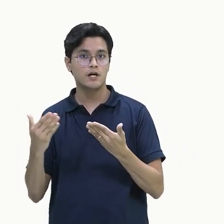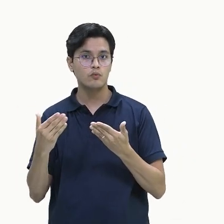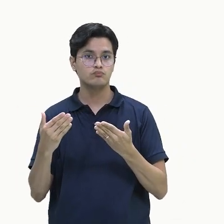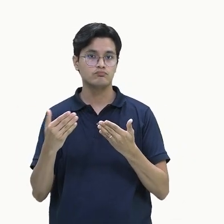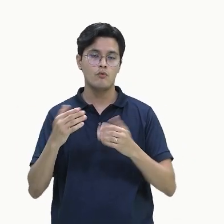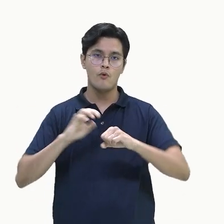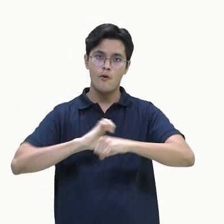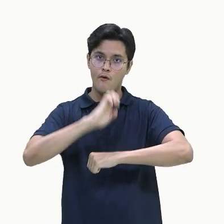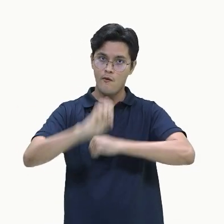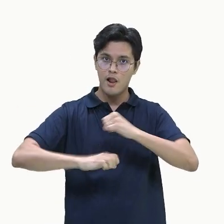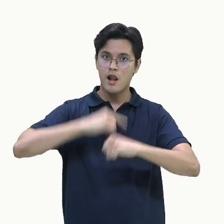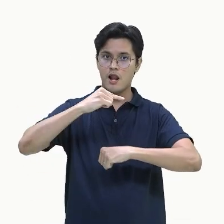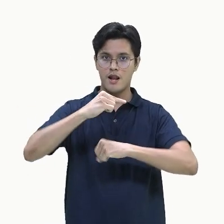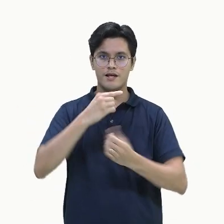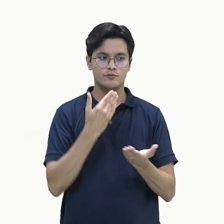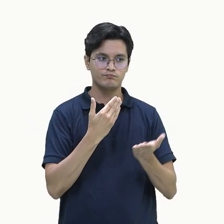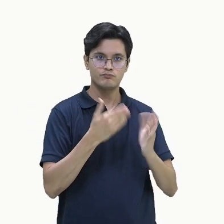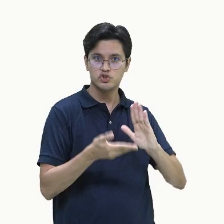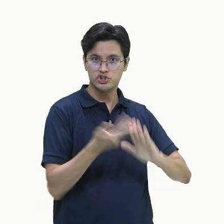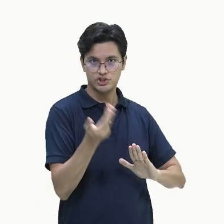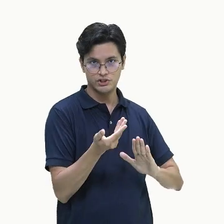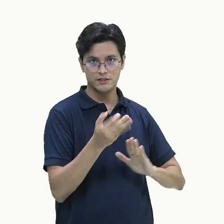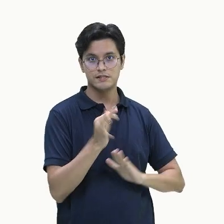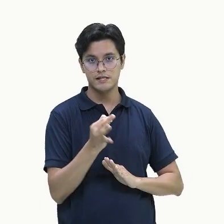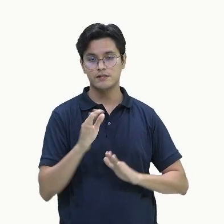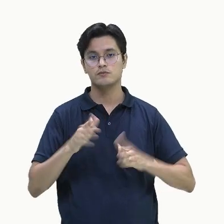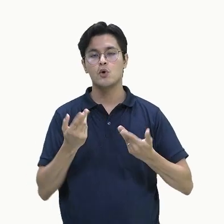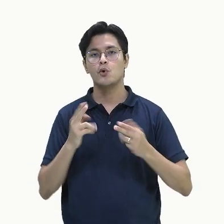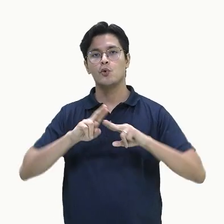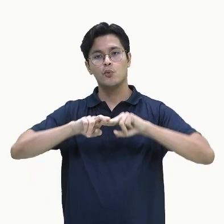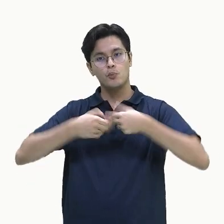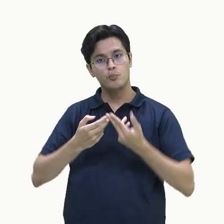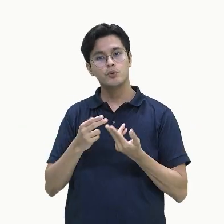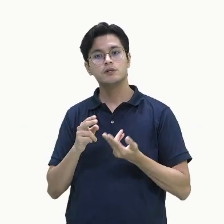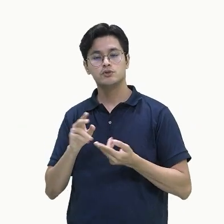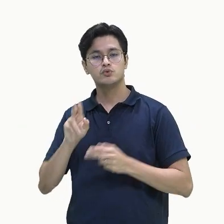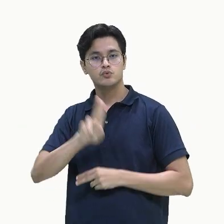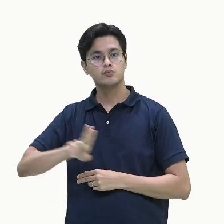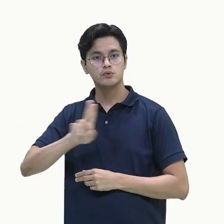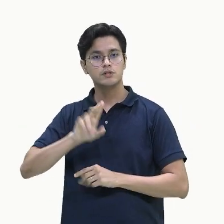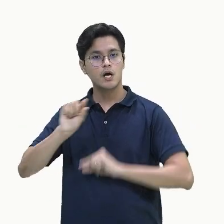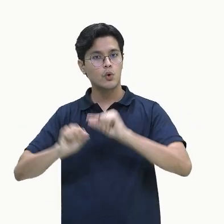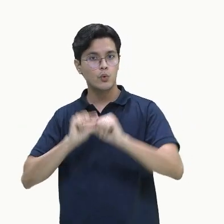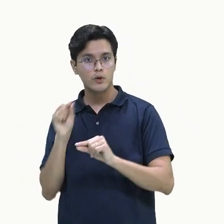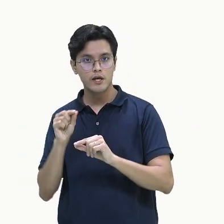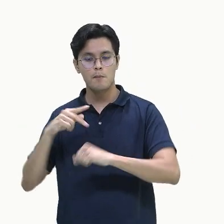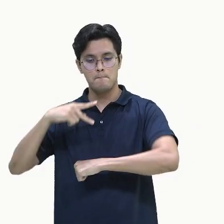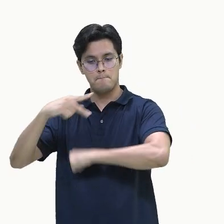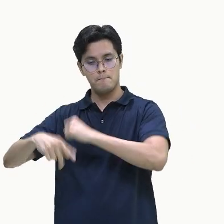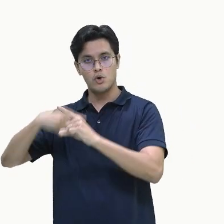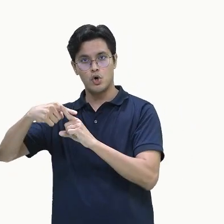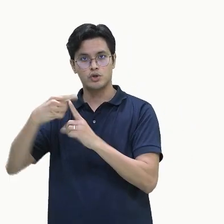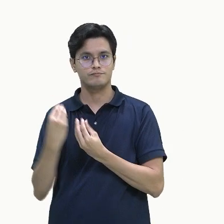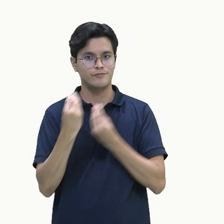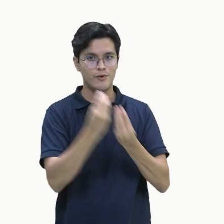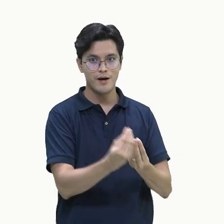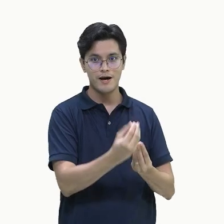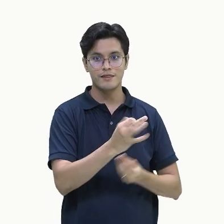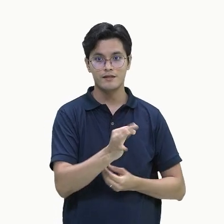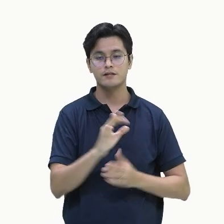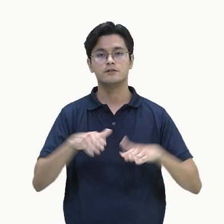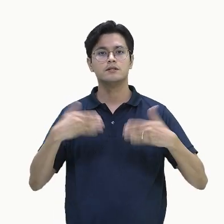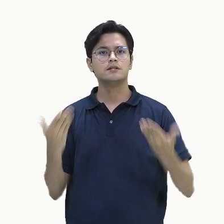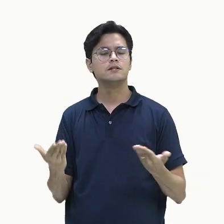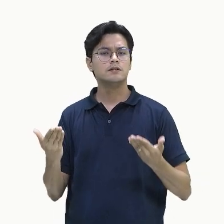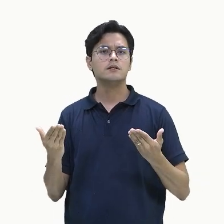próton. Por isso que a gente chama de doar prótons, doar hidrogênios, tá? Em uma reação química. Então, o que vai acontecer